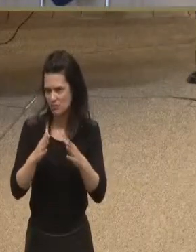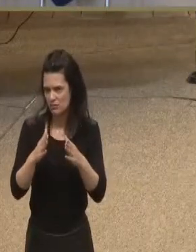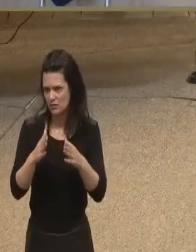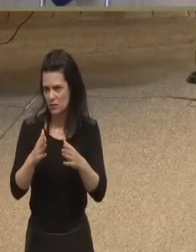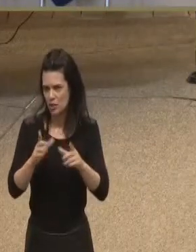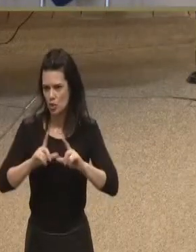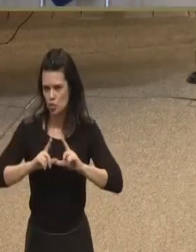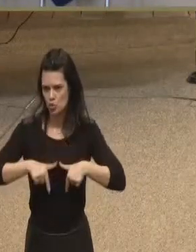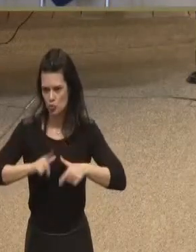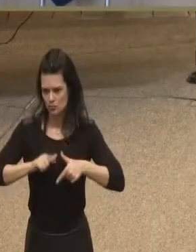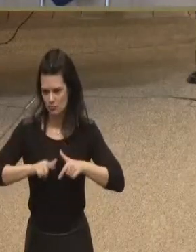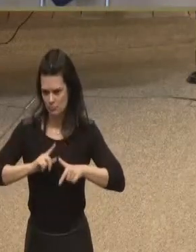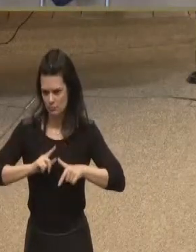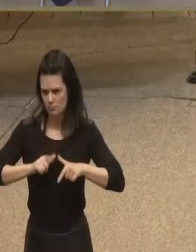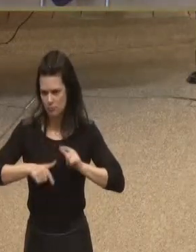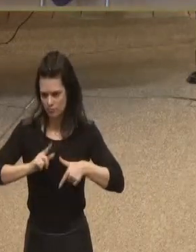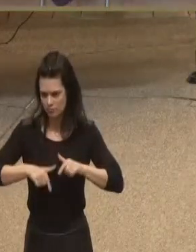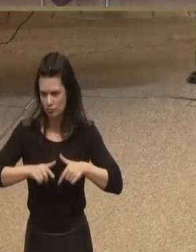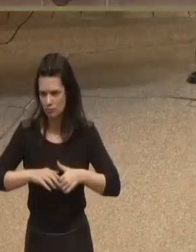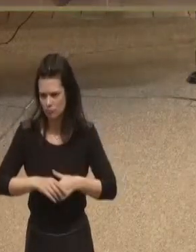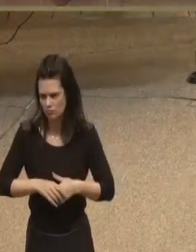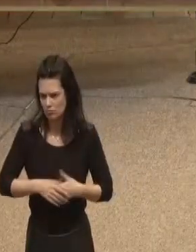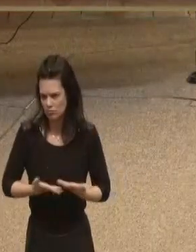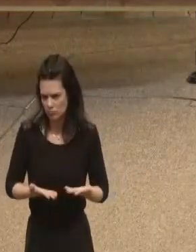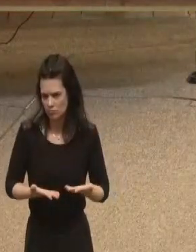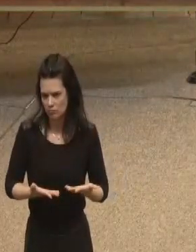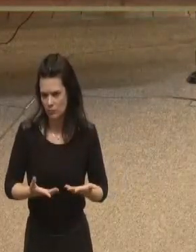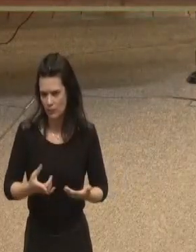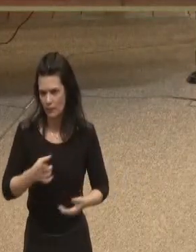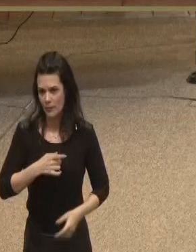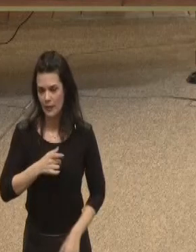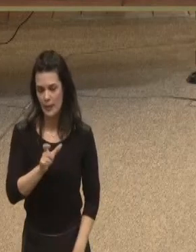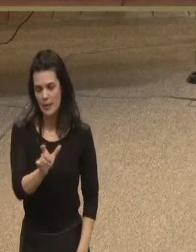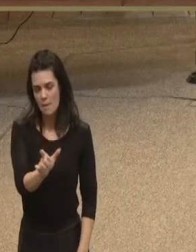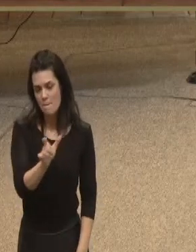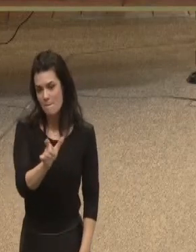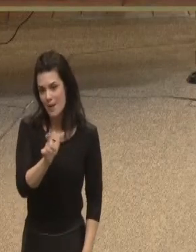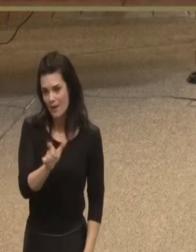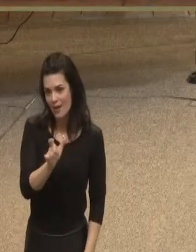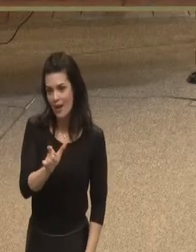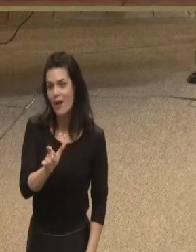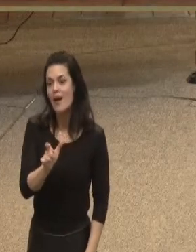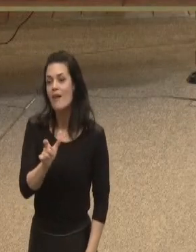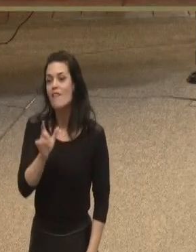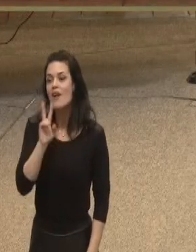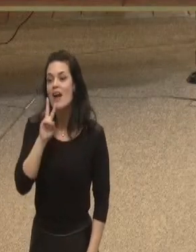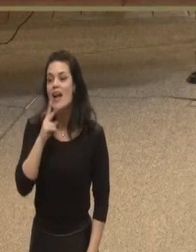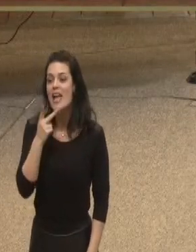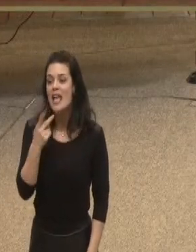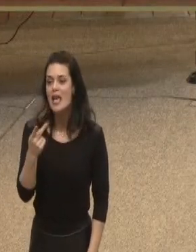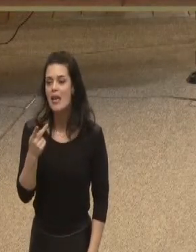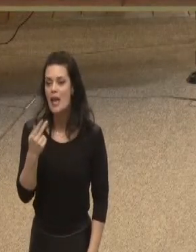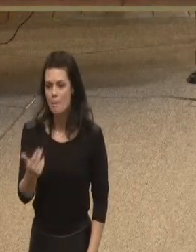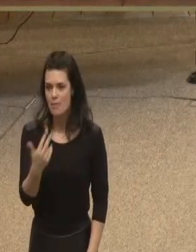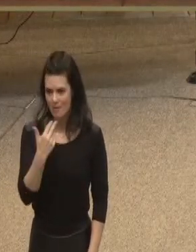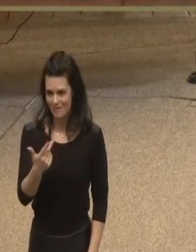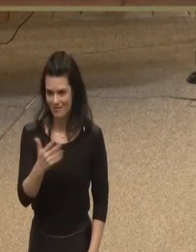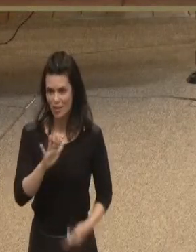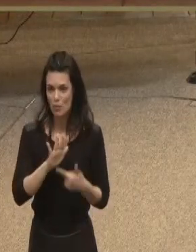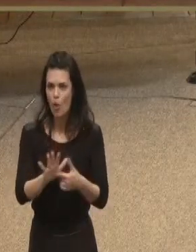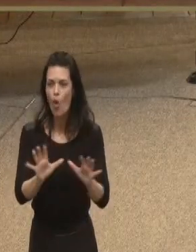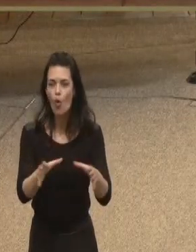do judaísmo, cujo nome vem da palavra hebraica parash, que significa distintos,